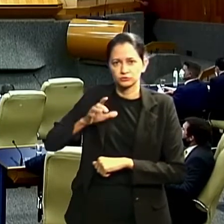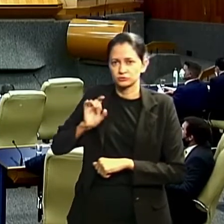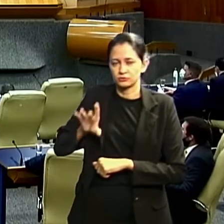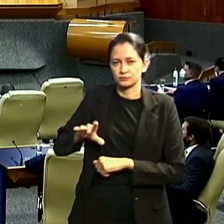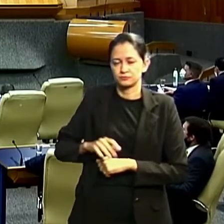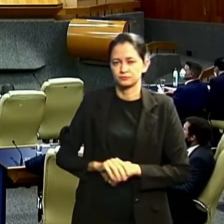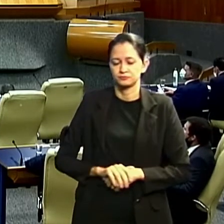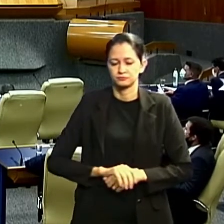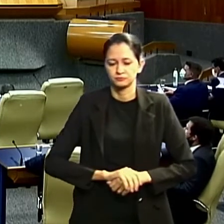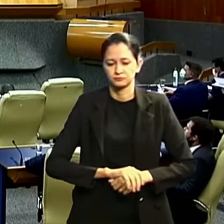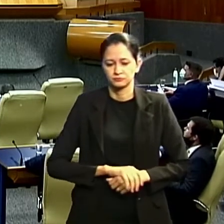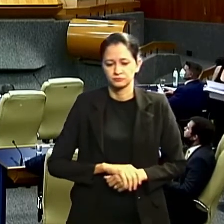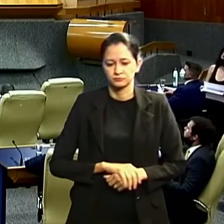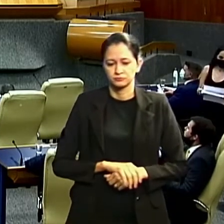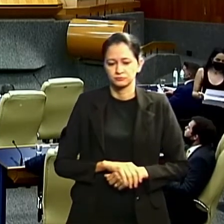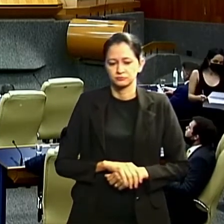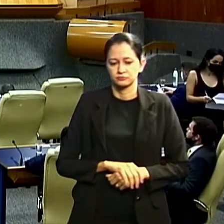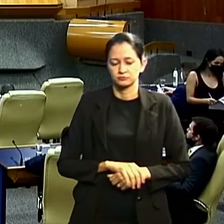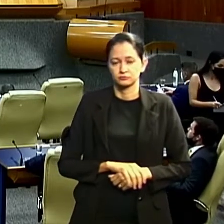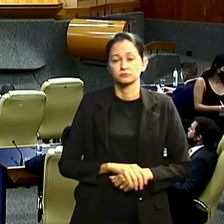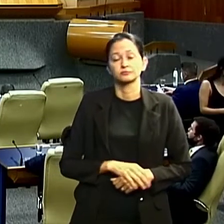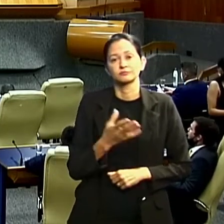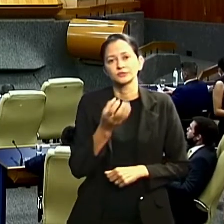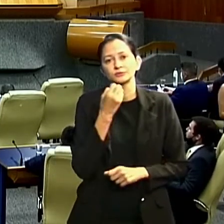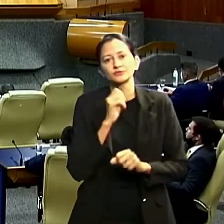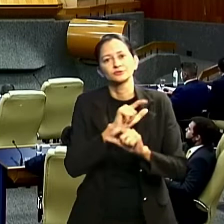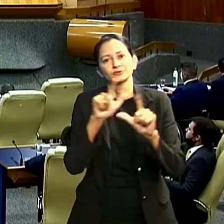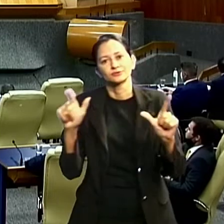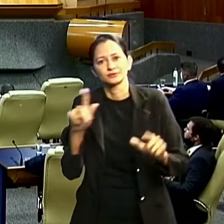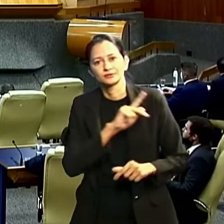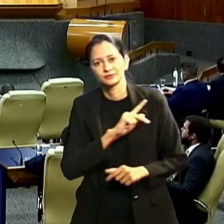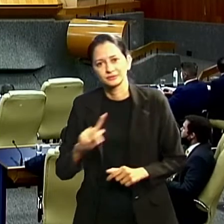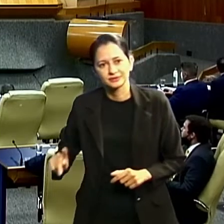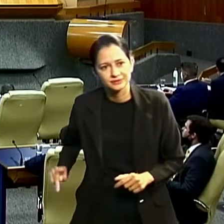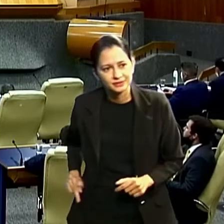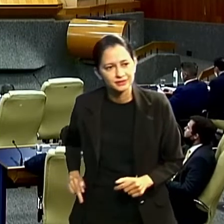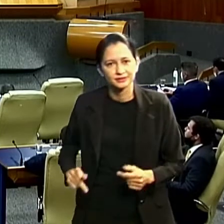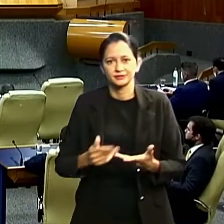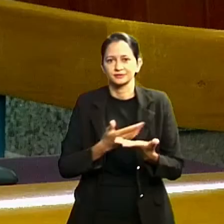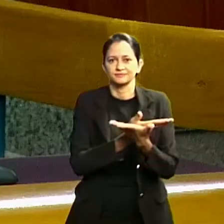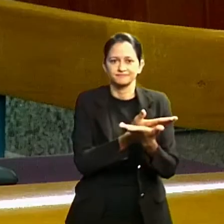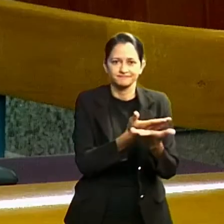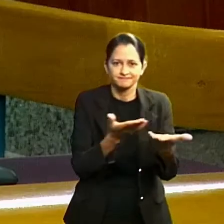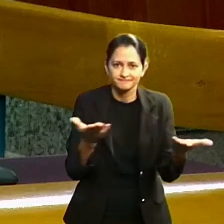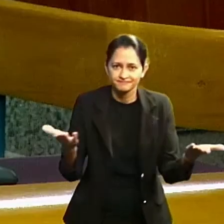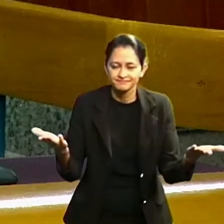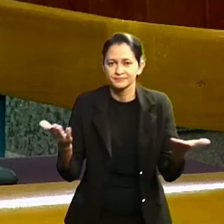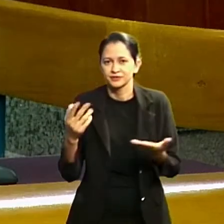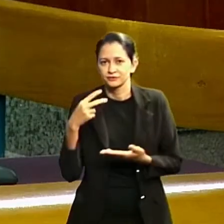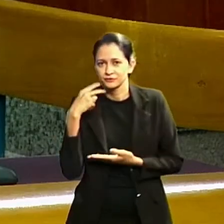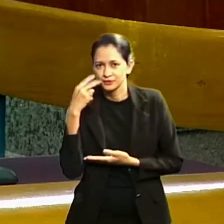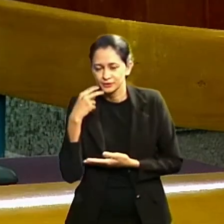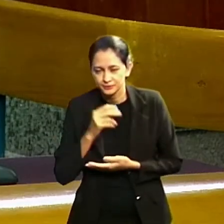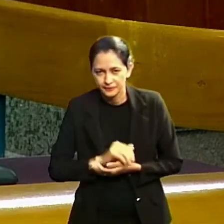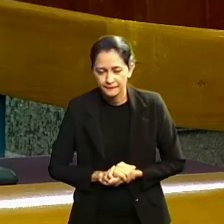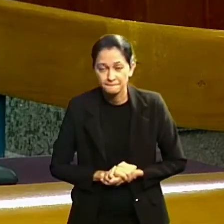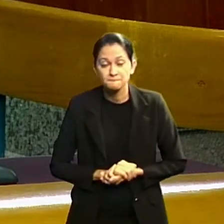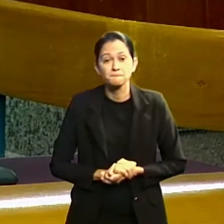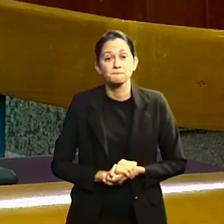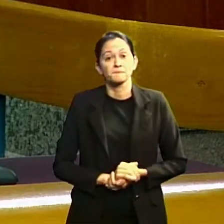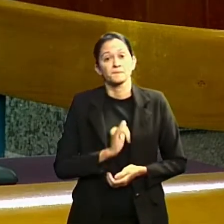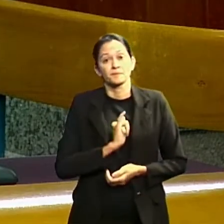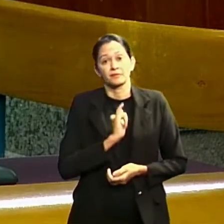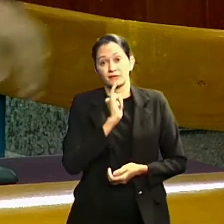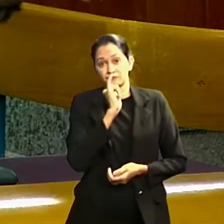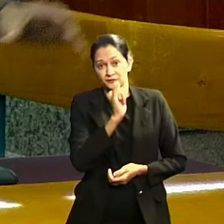Mas pode ser agora o tempo da liderança? Bom dia, senhor presidente. Bom dia aos nobres colegas. Vereador